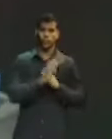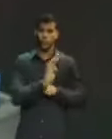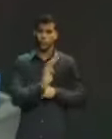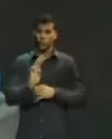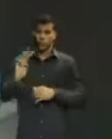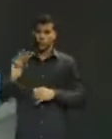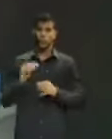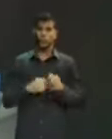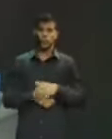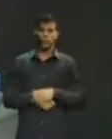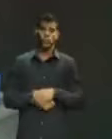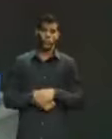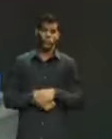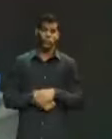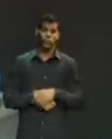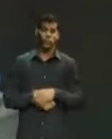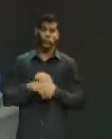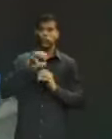redes sociais,